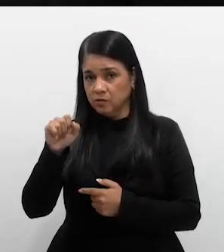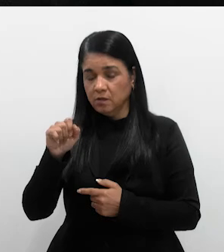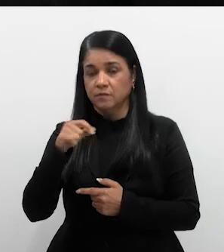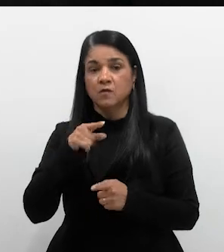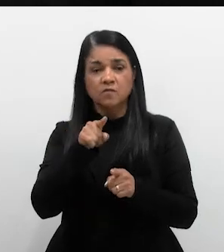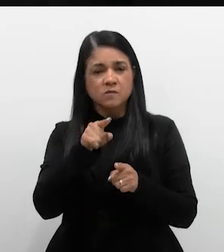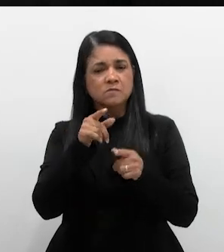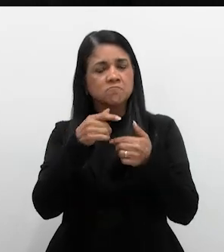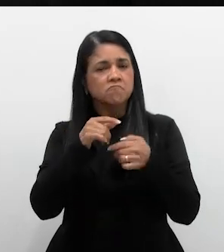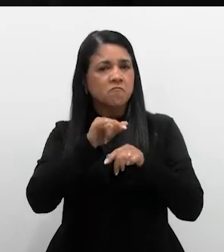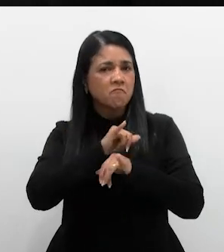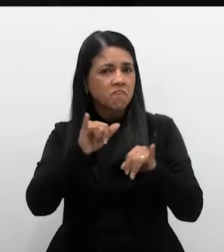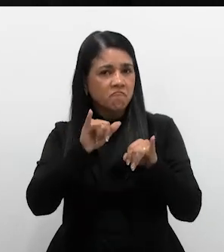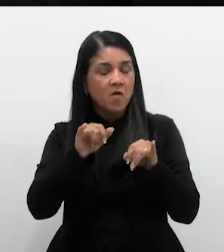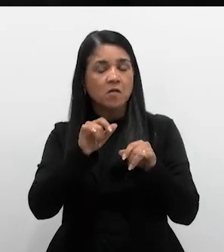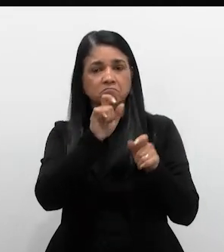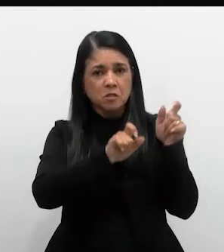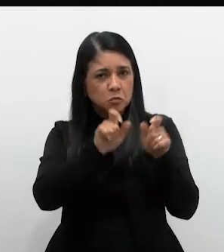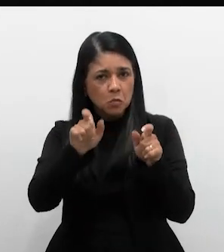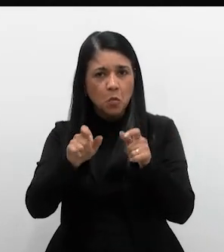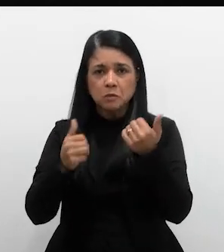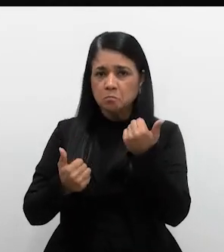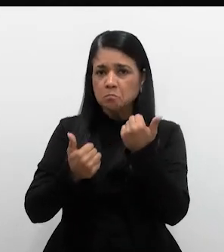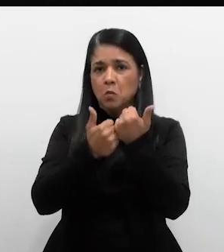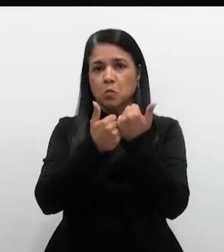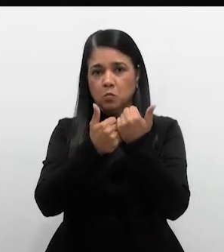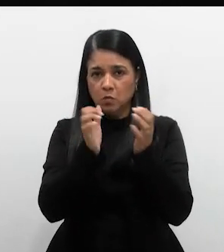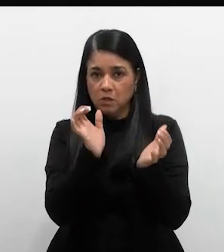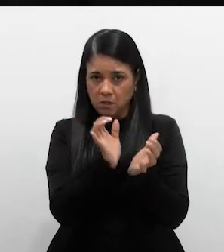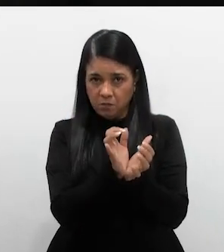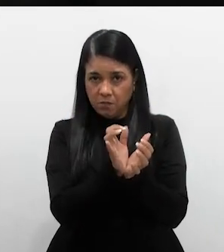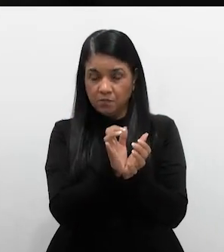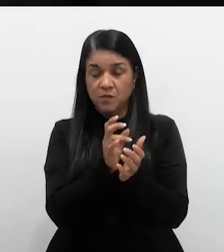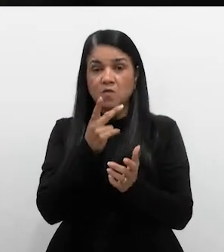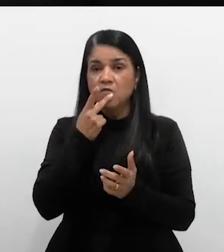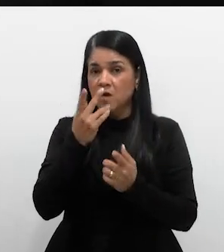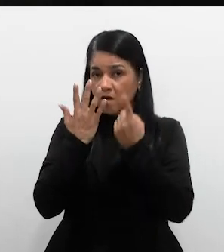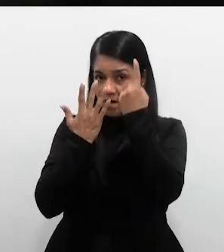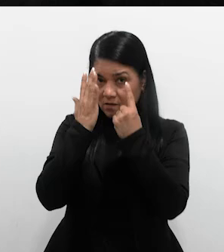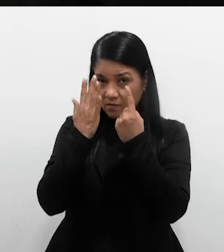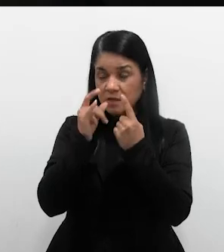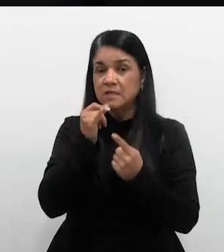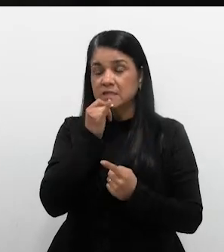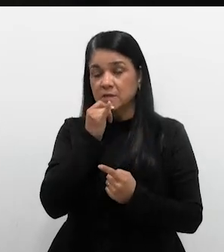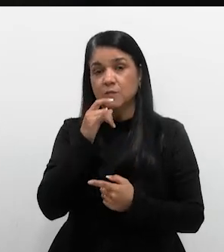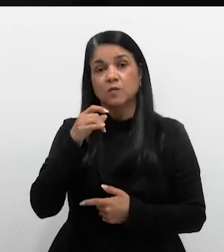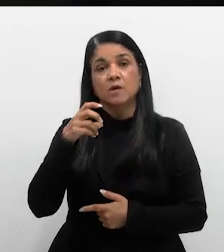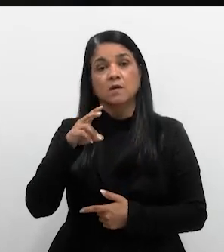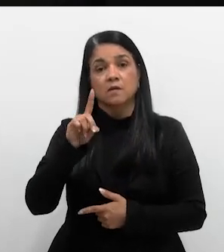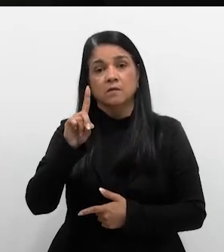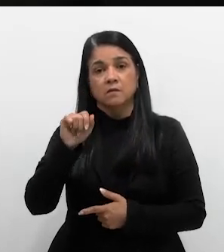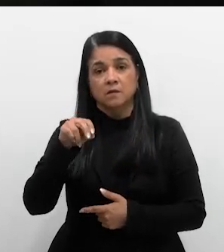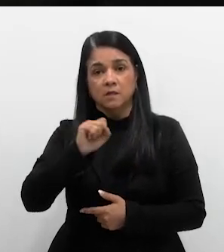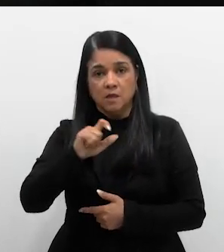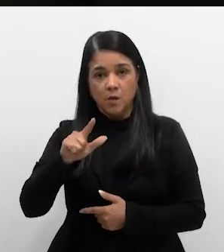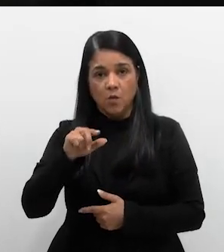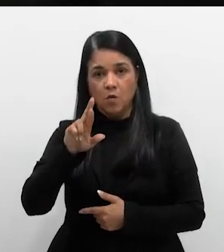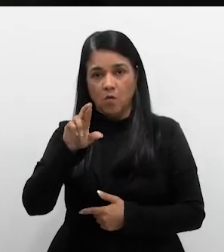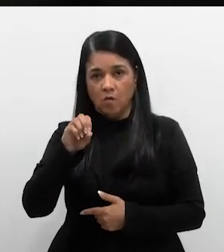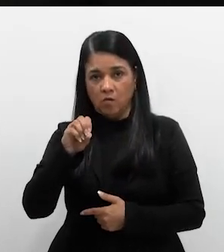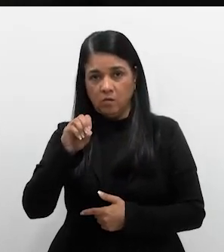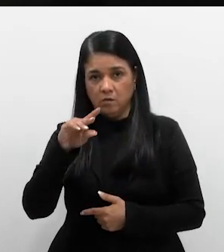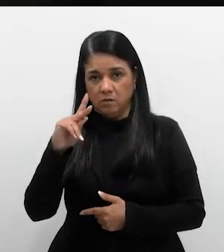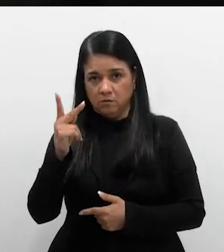pouco também dos outros que dão suporte, né? Eu, quando falo de carnaval, não posso deixar de falar, por exemplo, de Daniel Rocha, que foi a pessoa